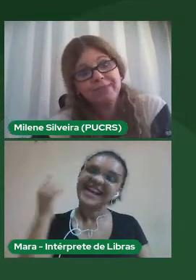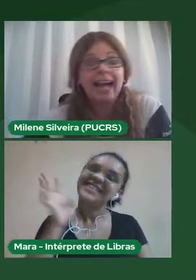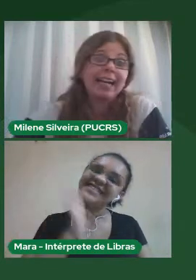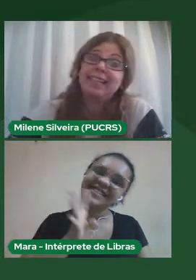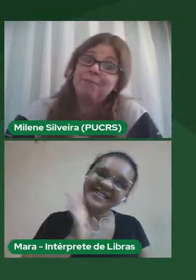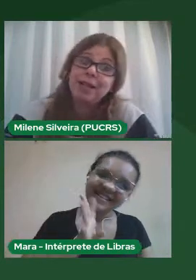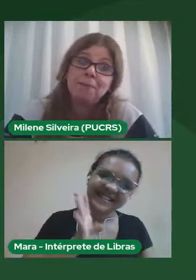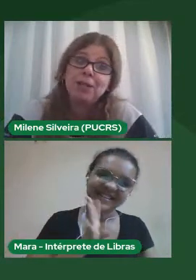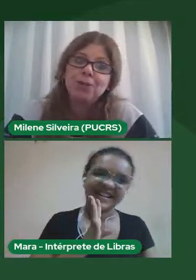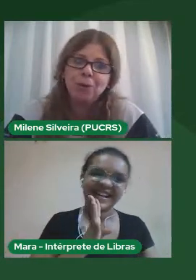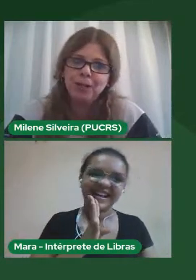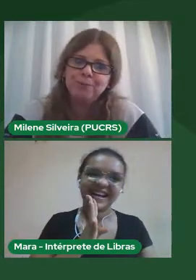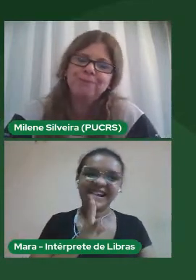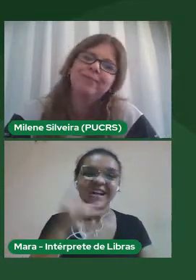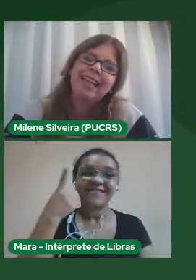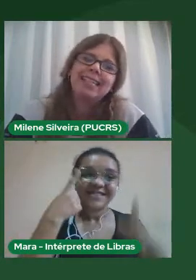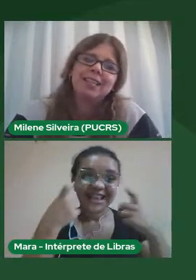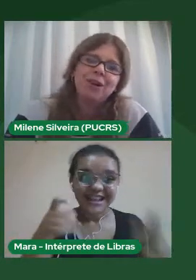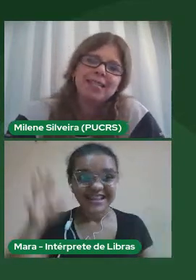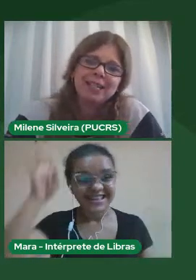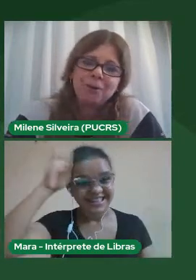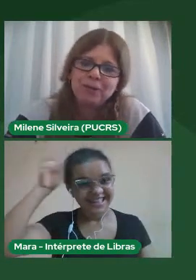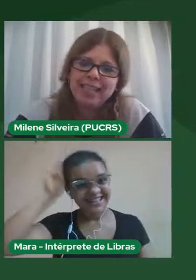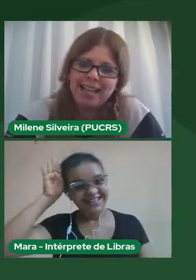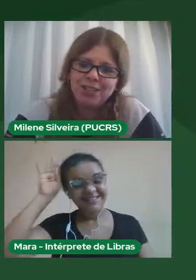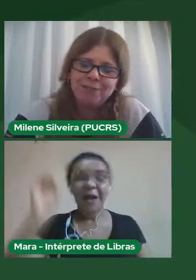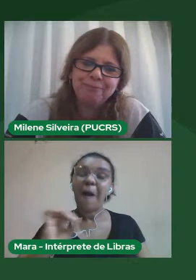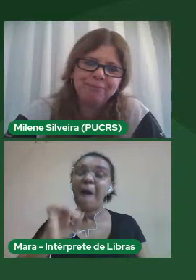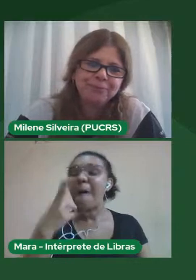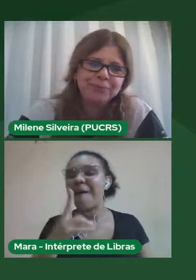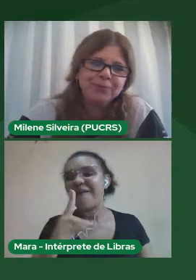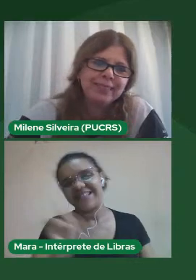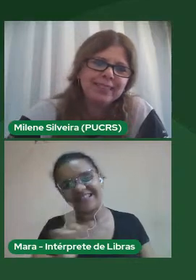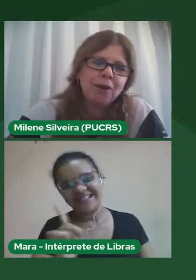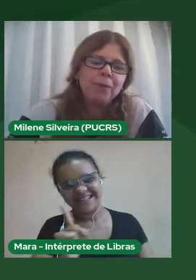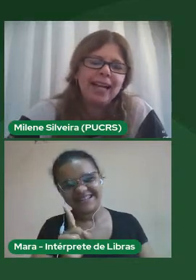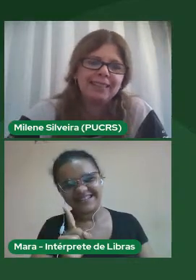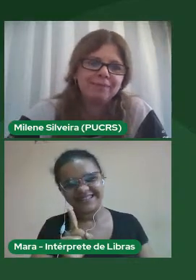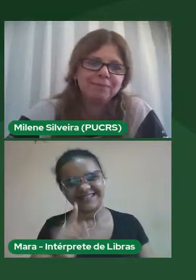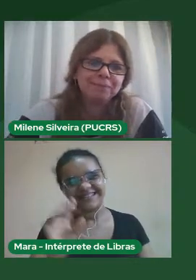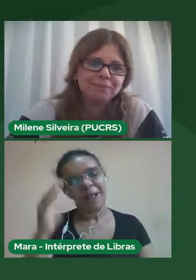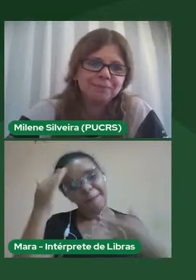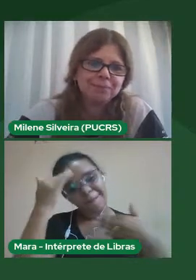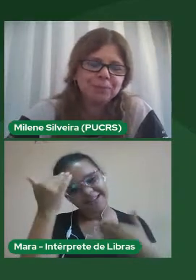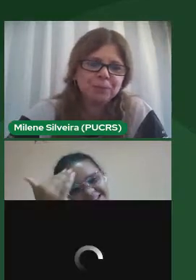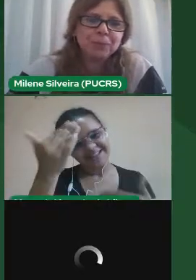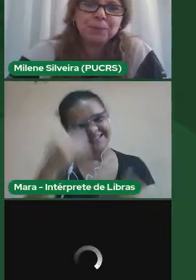interessantes, academicamente ou não, dessa nossa comunidade. Obrigada.